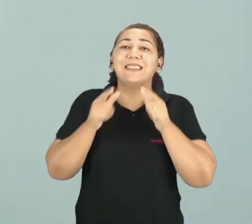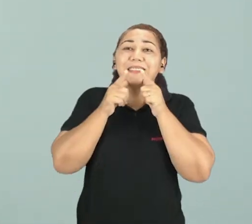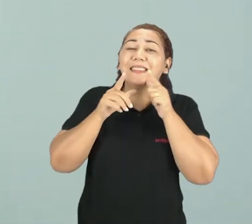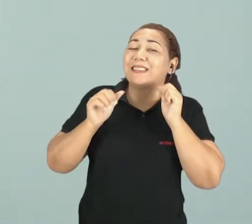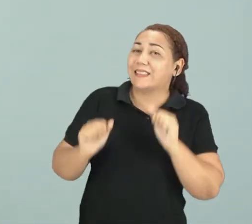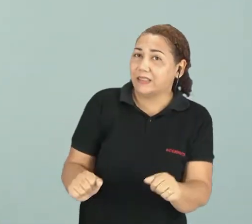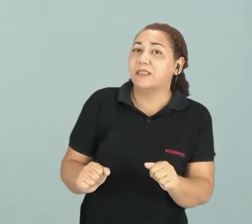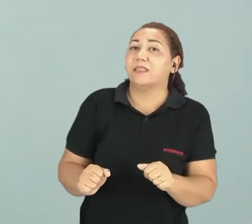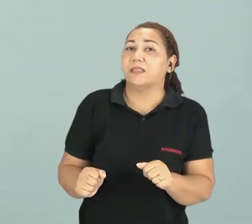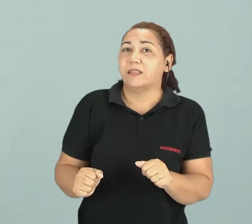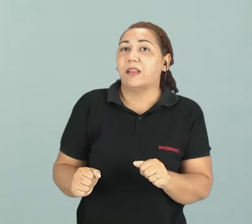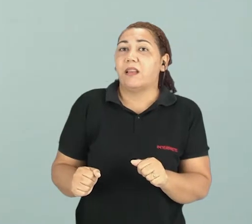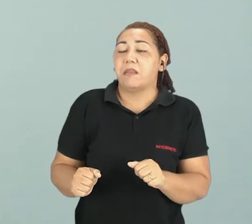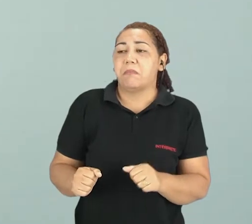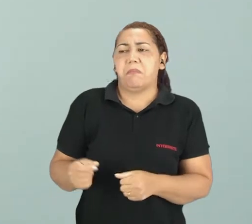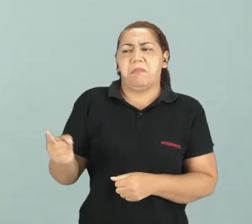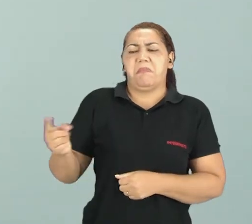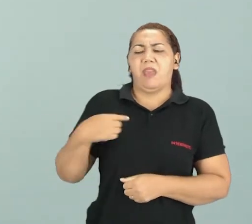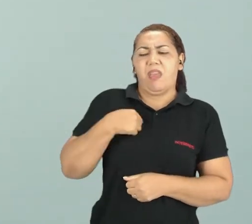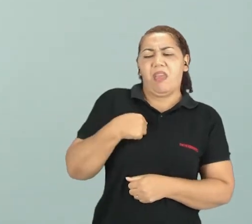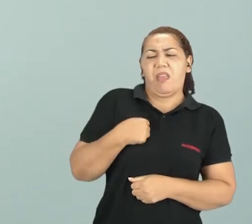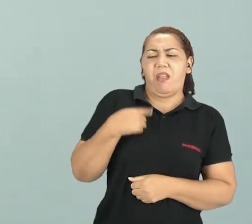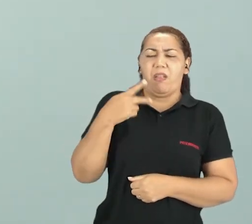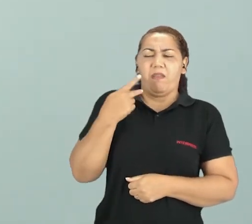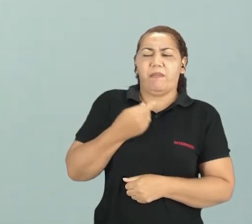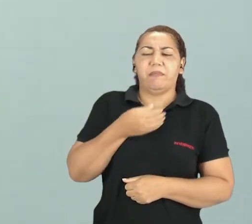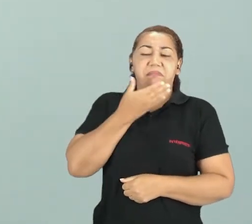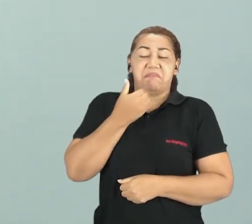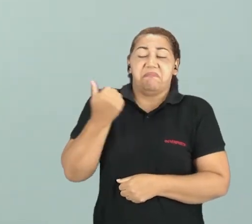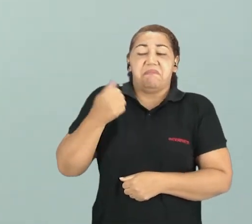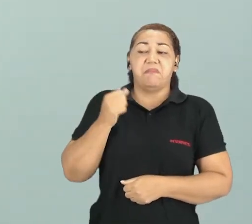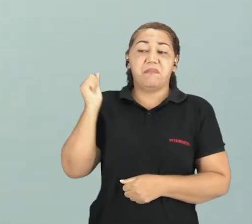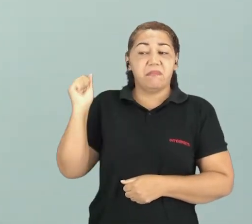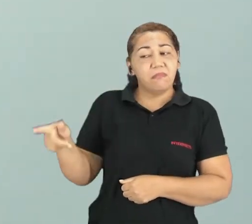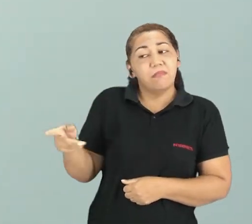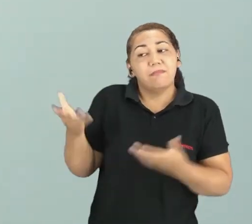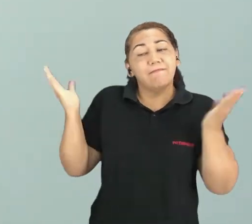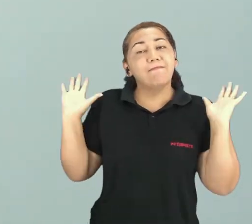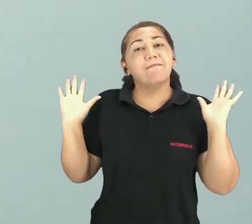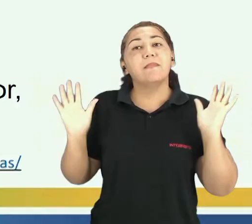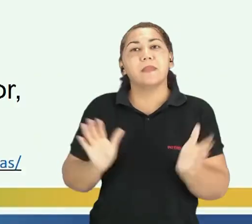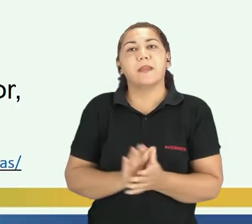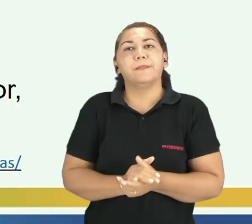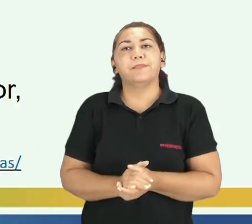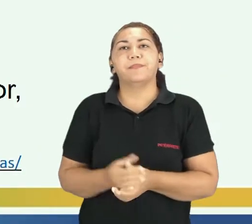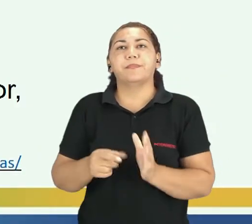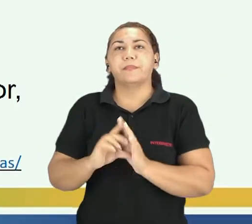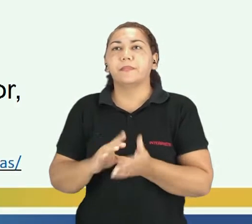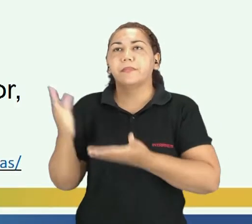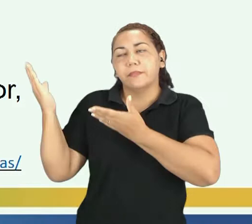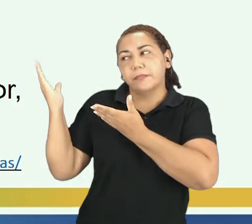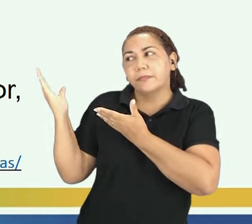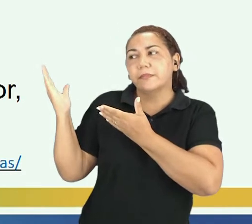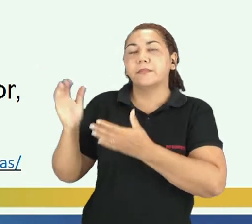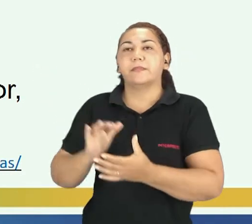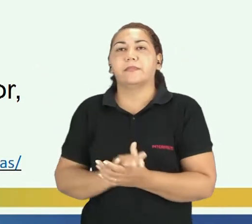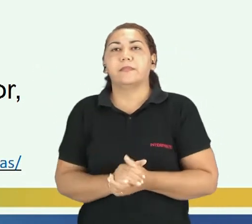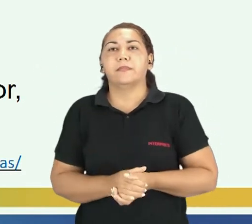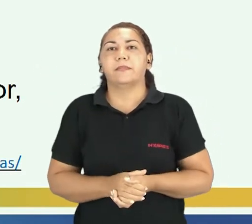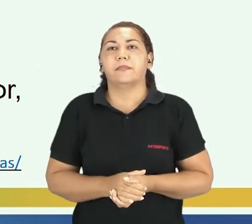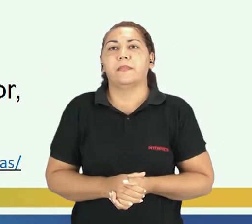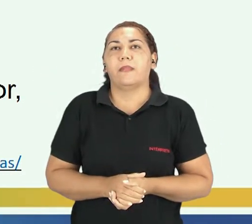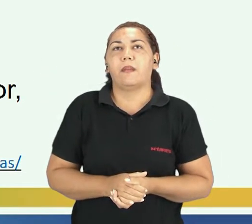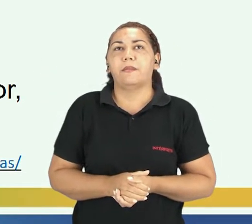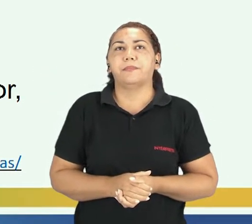assim? Eu falo bem melhor que você, nesse sentido. Então, voltando aí para a tela, só para vocês entenderem um pouquinho, ó. Salientar